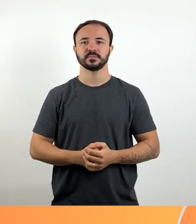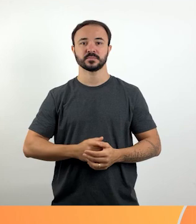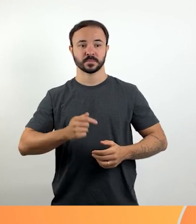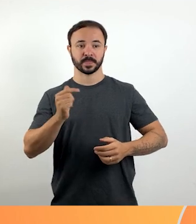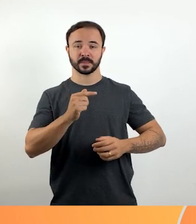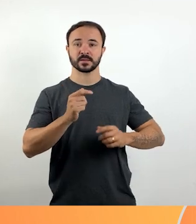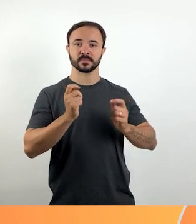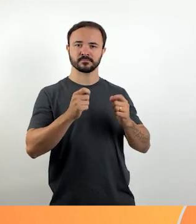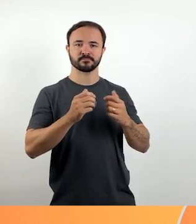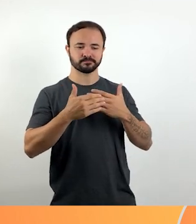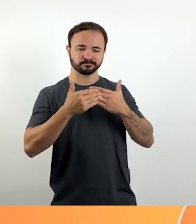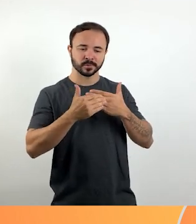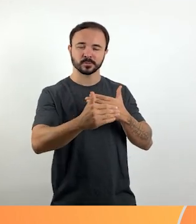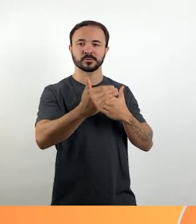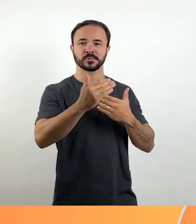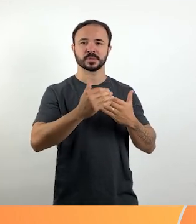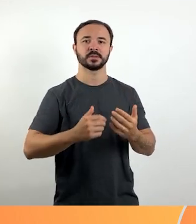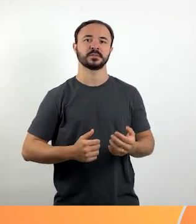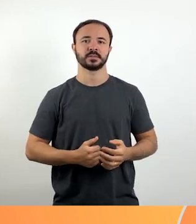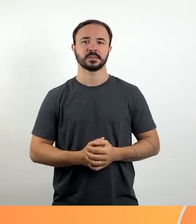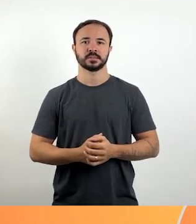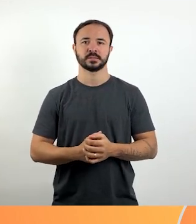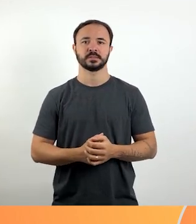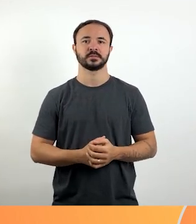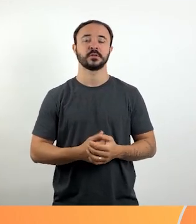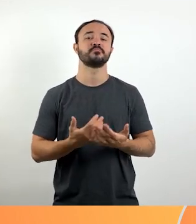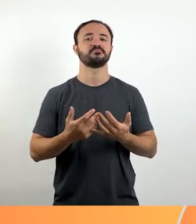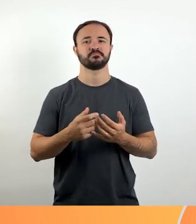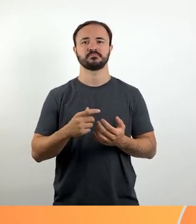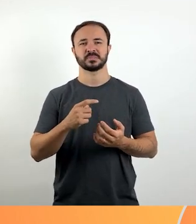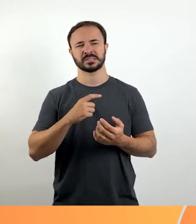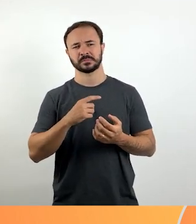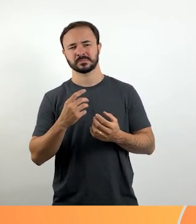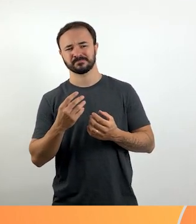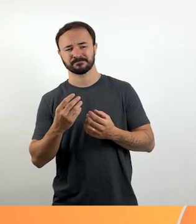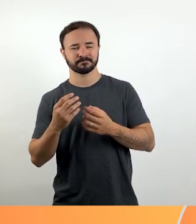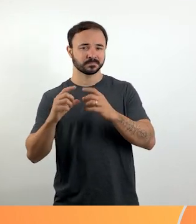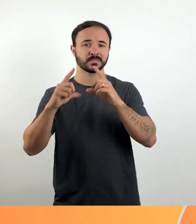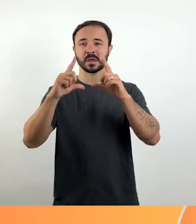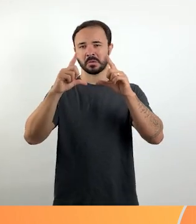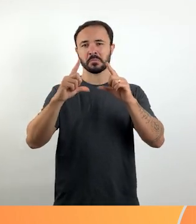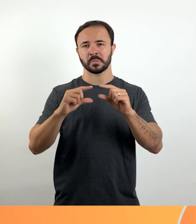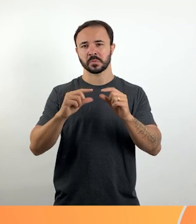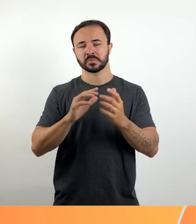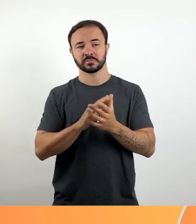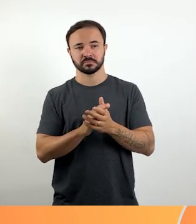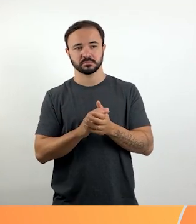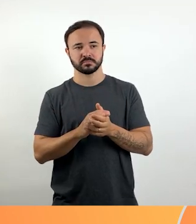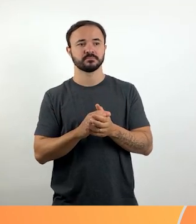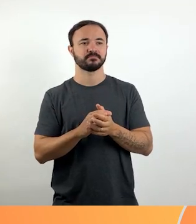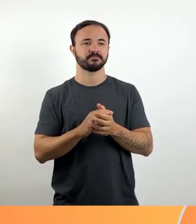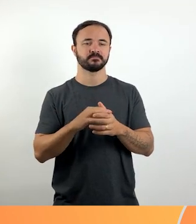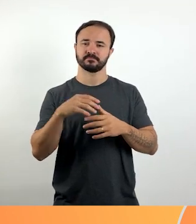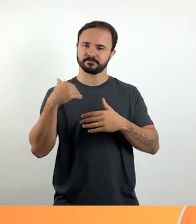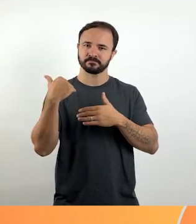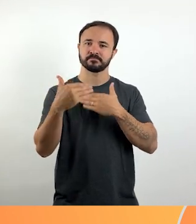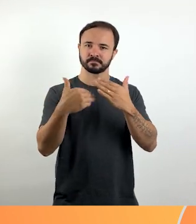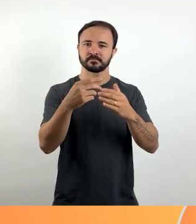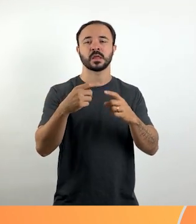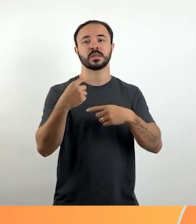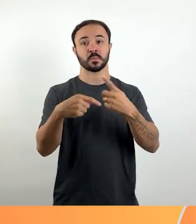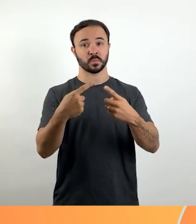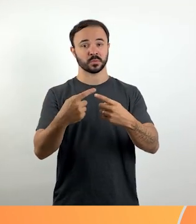vai continuar, né? Não tem ainda muita coisa para a gente fazer nesse segundo termo aqui dessa soma. E aí nós